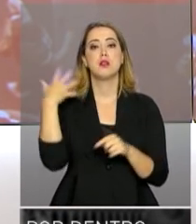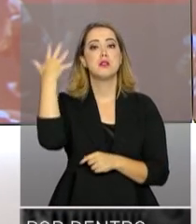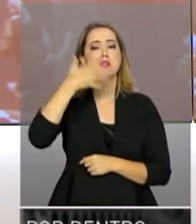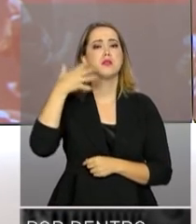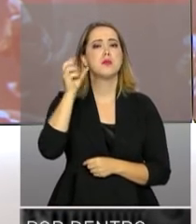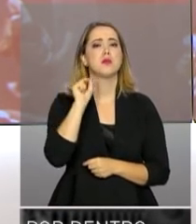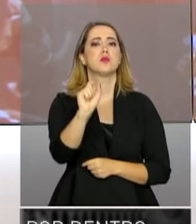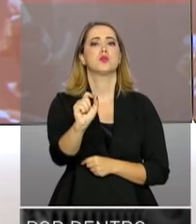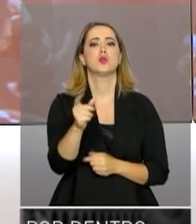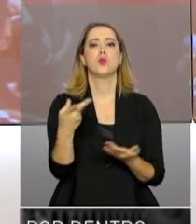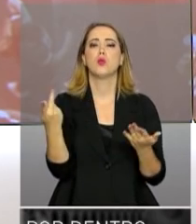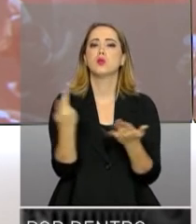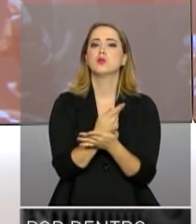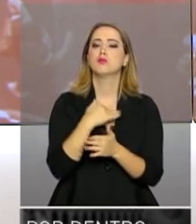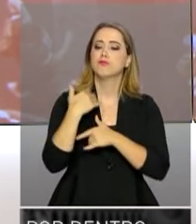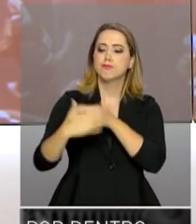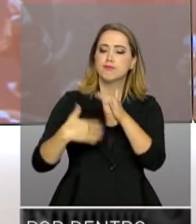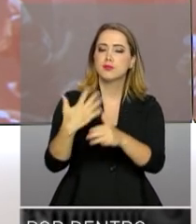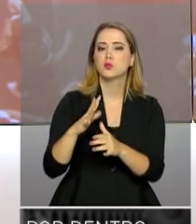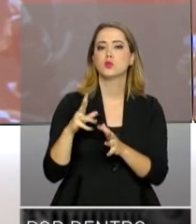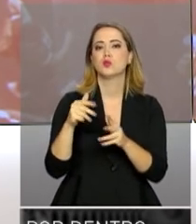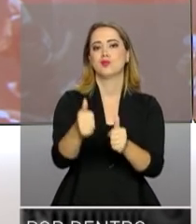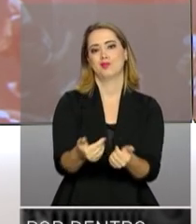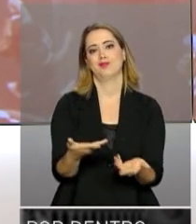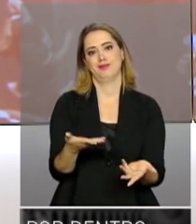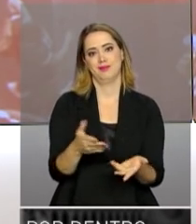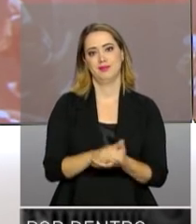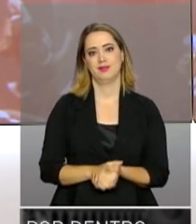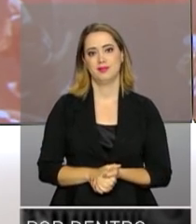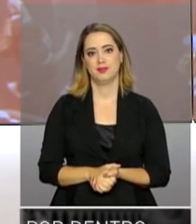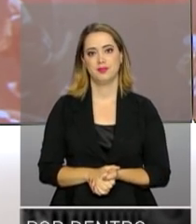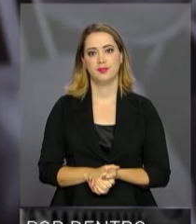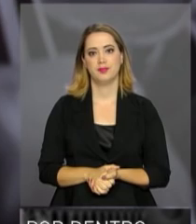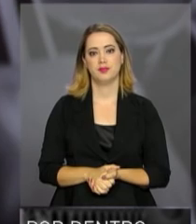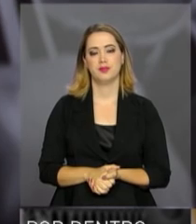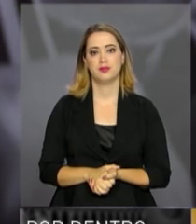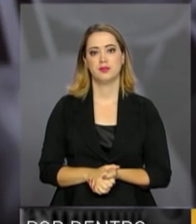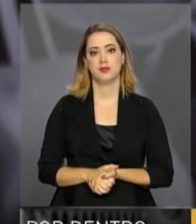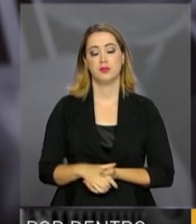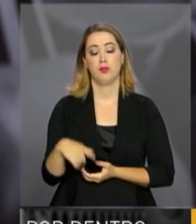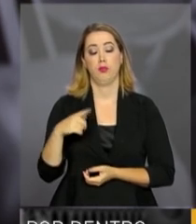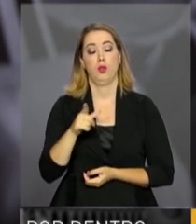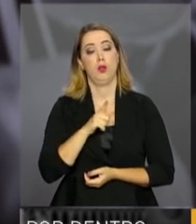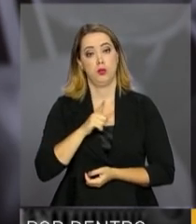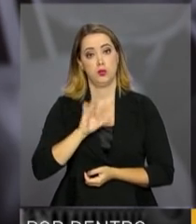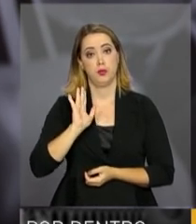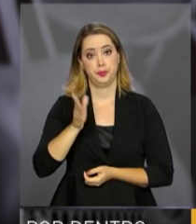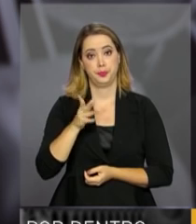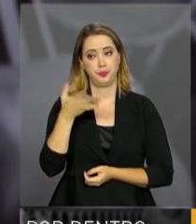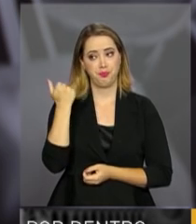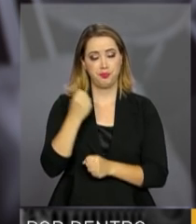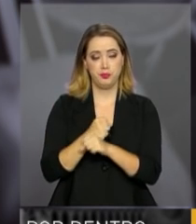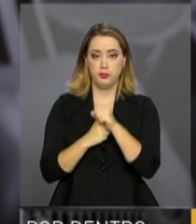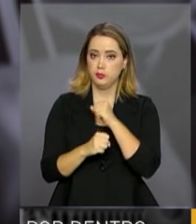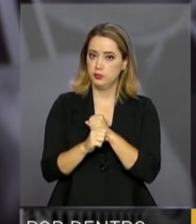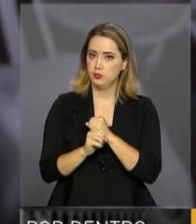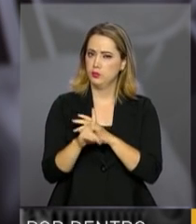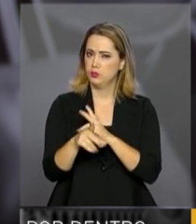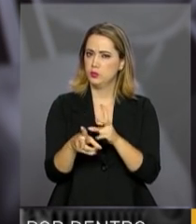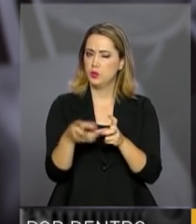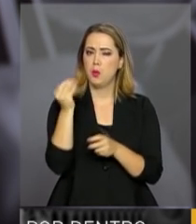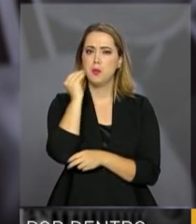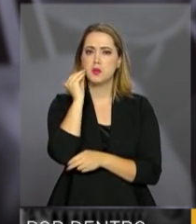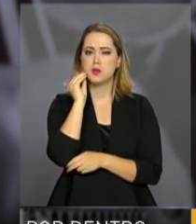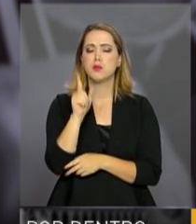Kassab, explica pra gente como está o andamento desse processo. Nós tivemos, no ano passado, uma